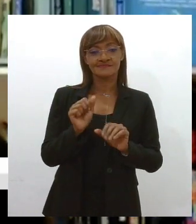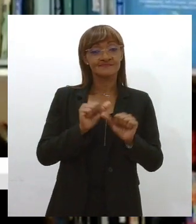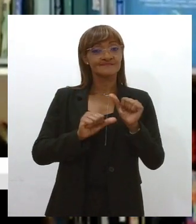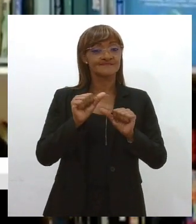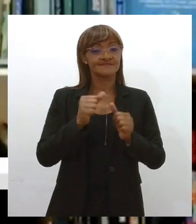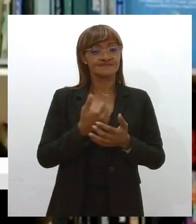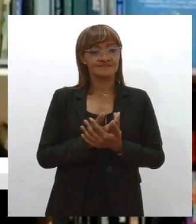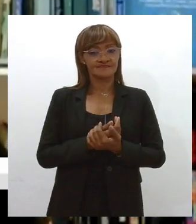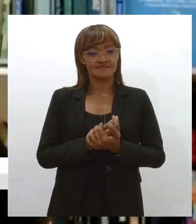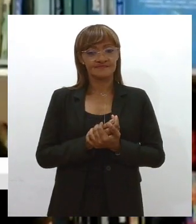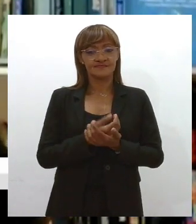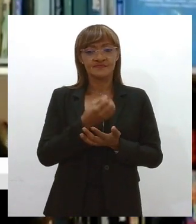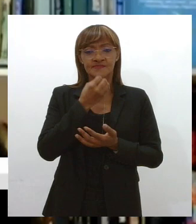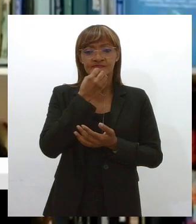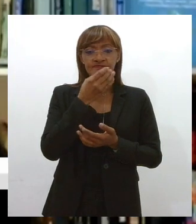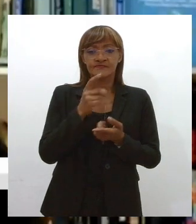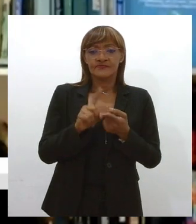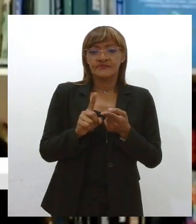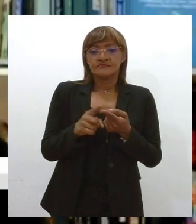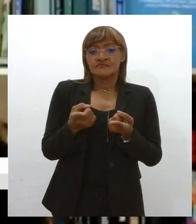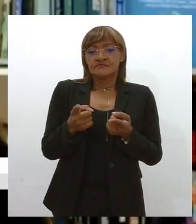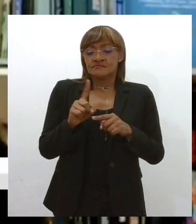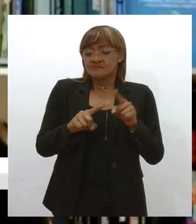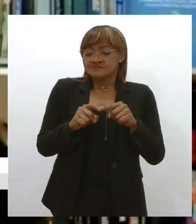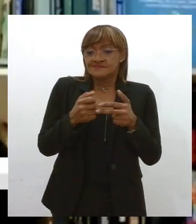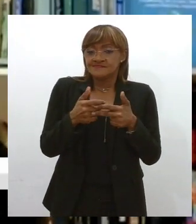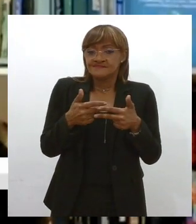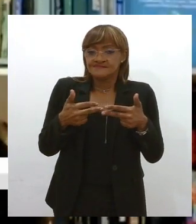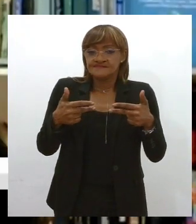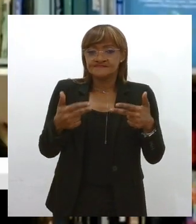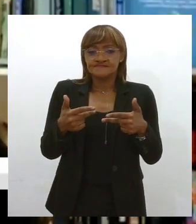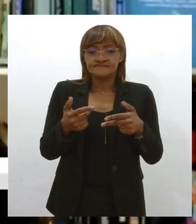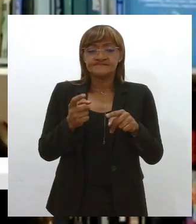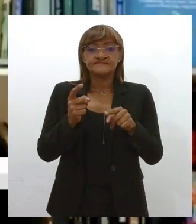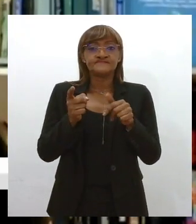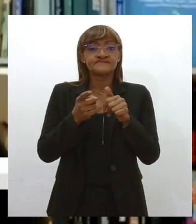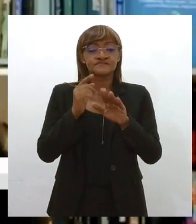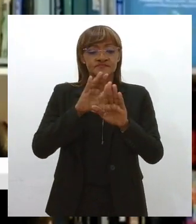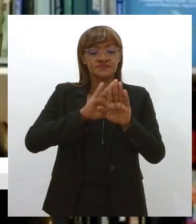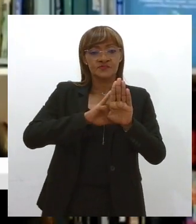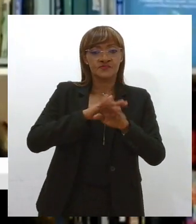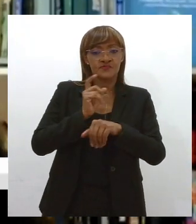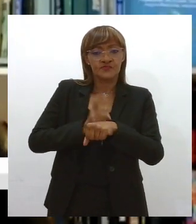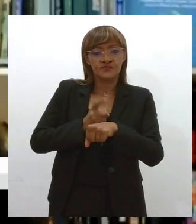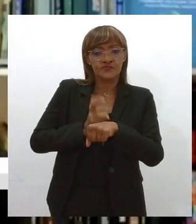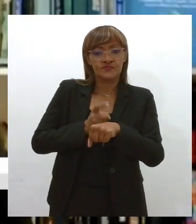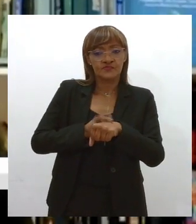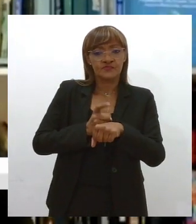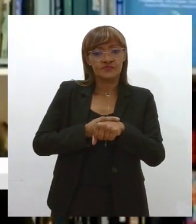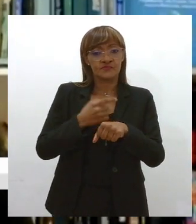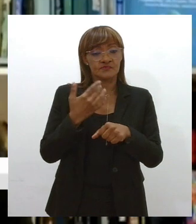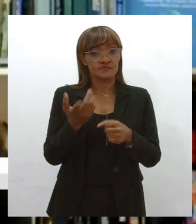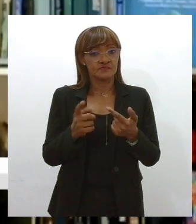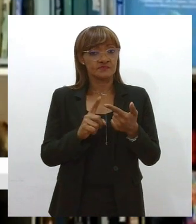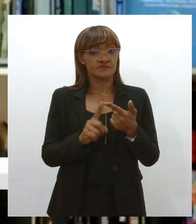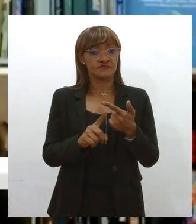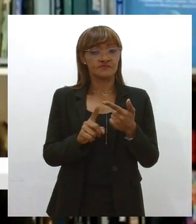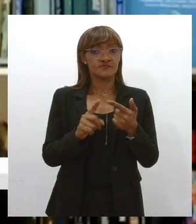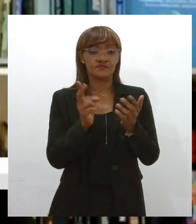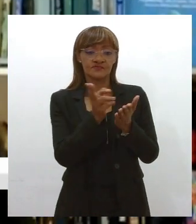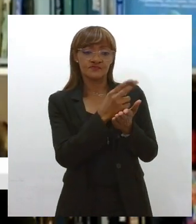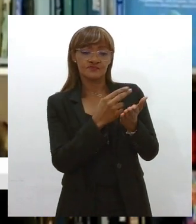apelo estético também, por ser capa dura, por ser ilustrado e tudo mais, e isso acaba atraindo um público até